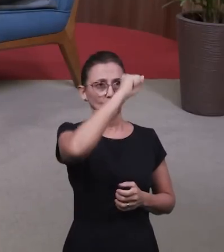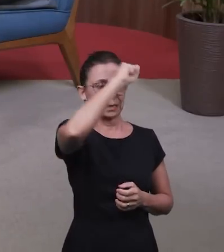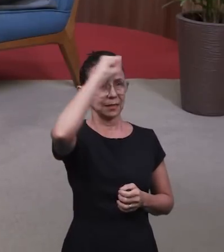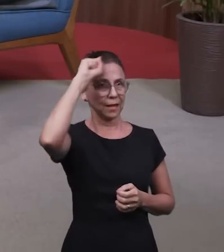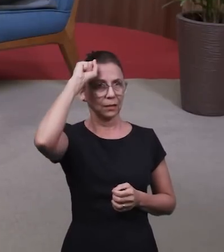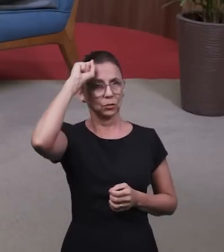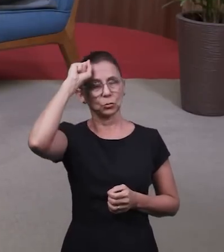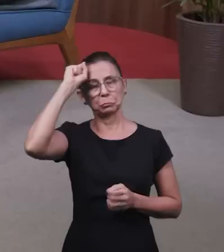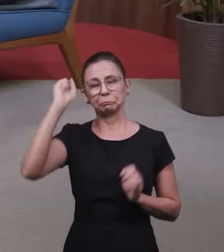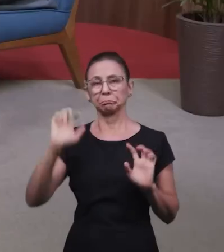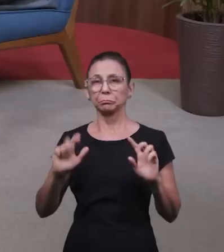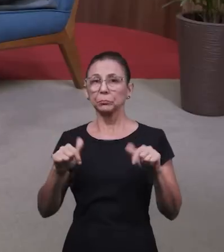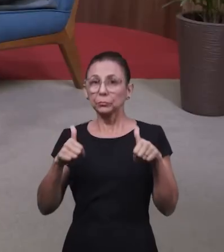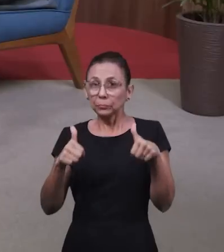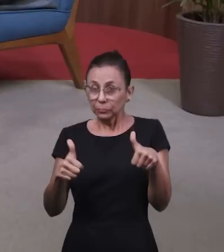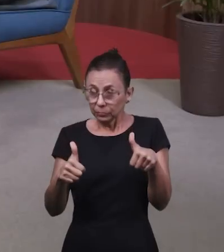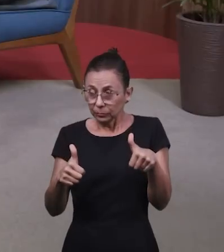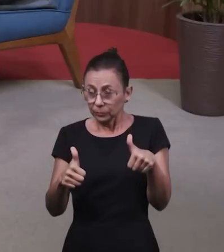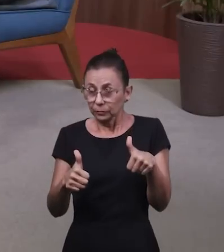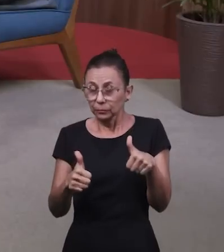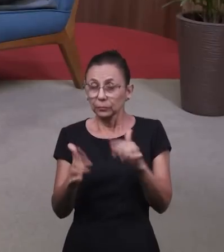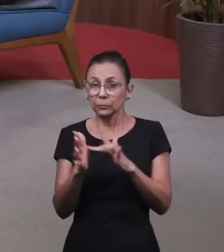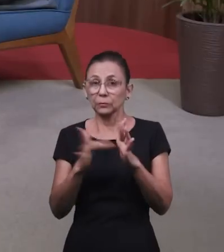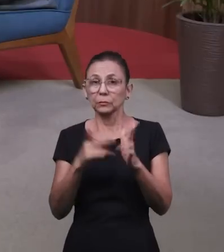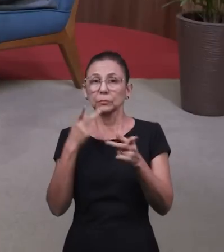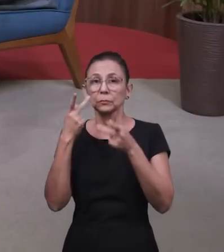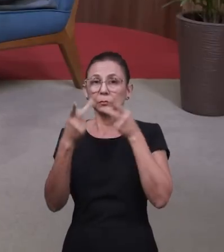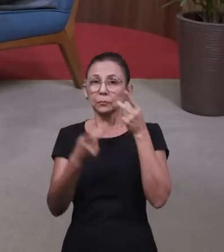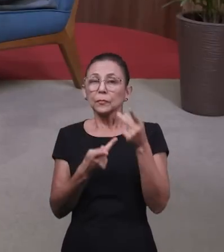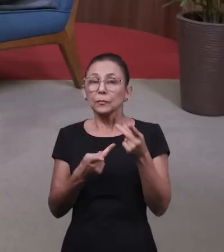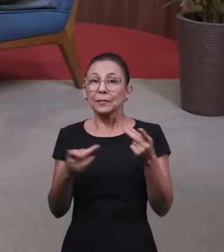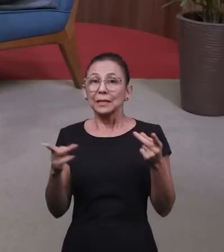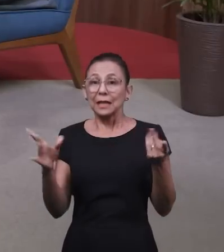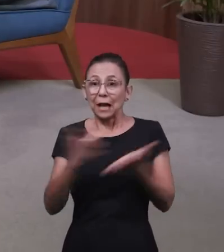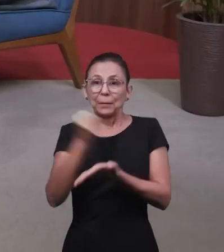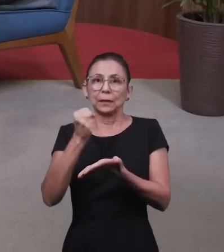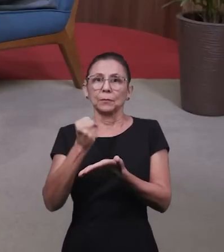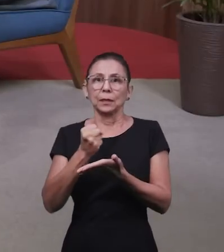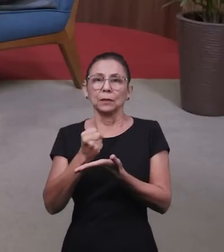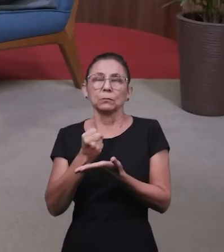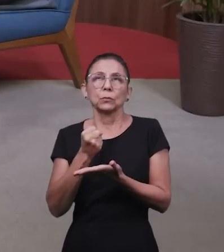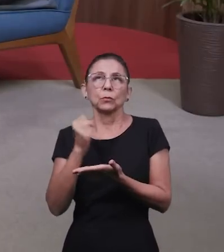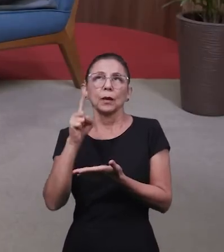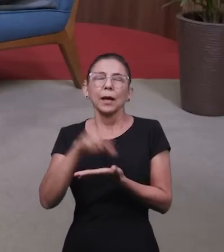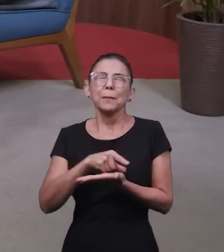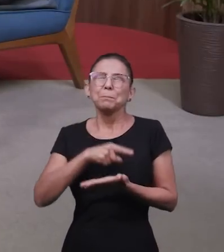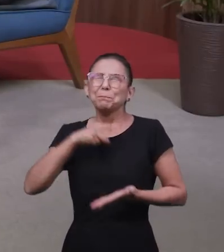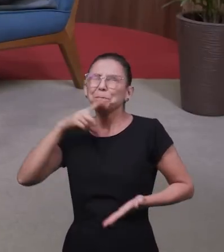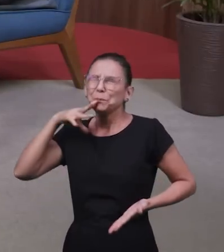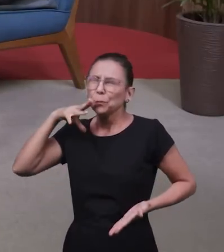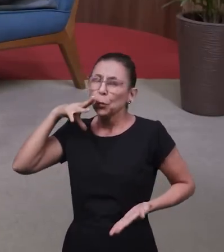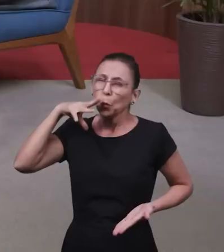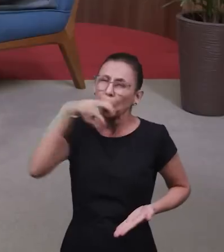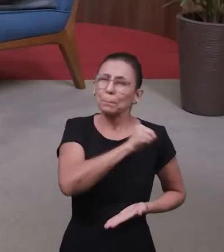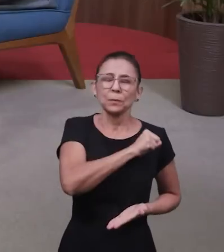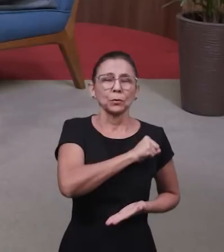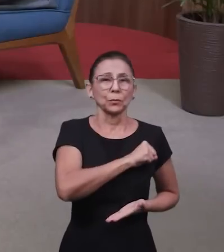Sérgio, toda essa operação da volta de Jesus, um abrir e fechar de olhos. Amém. Né? Será algo